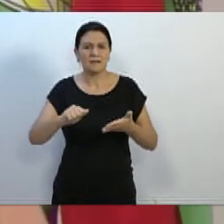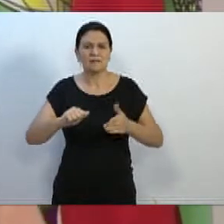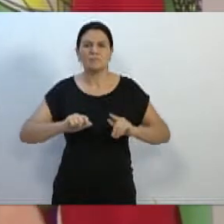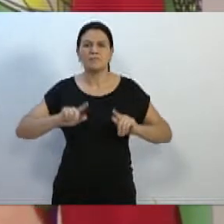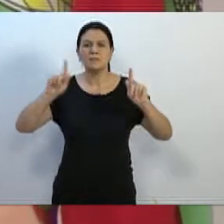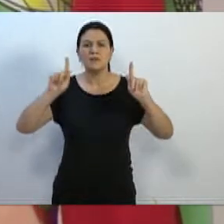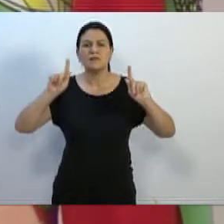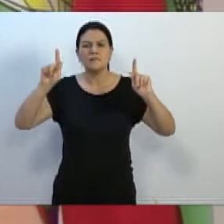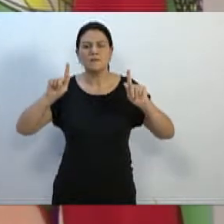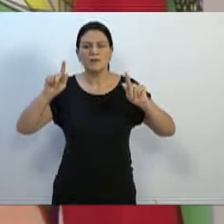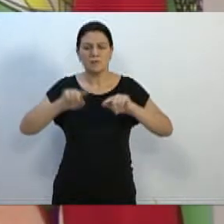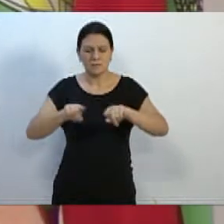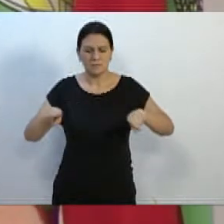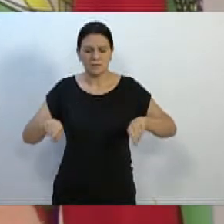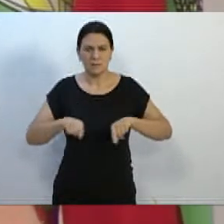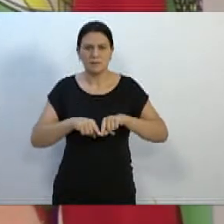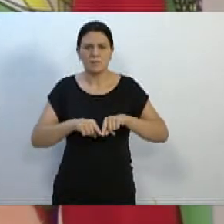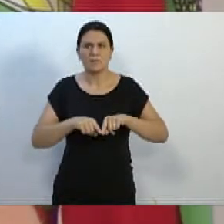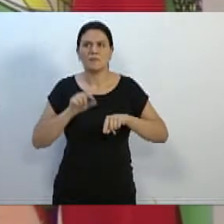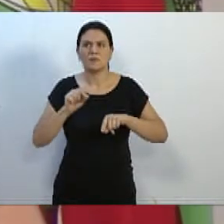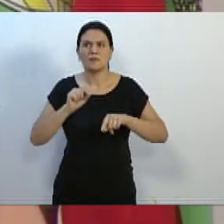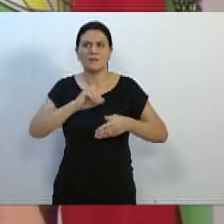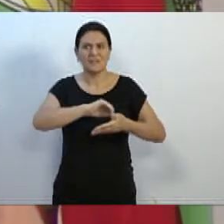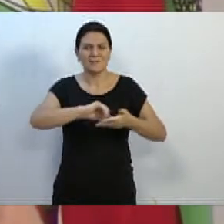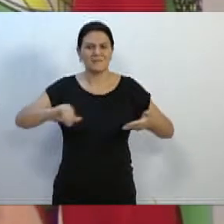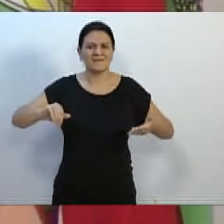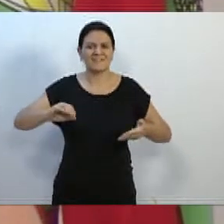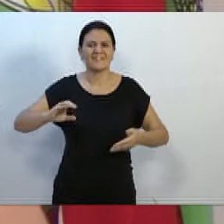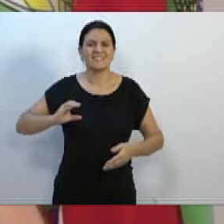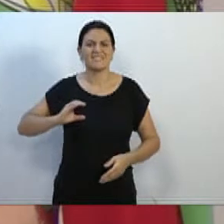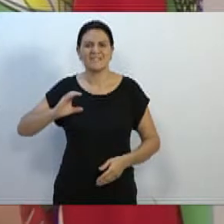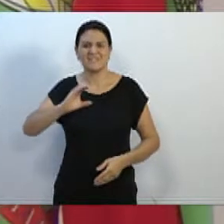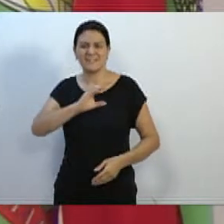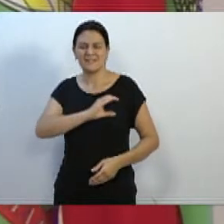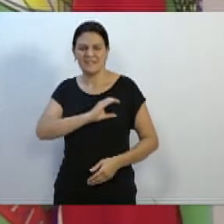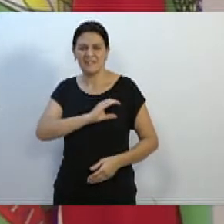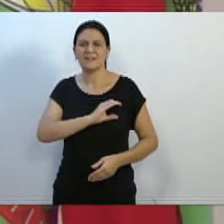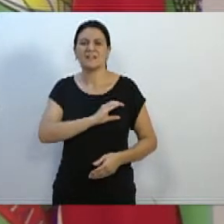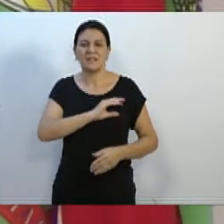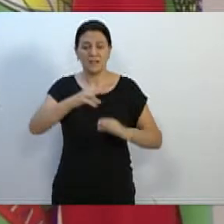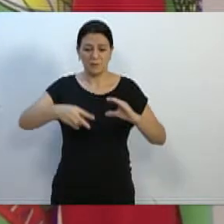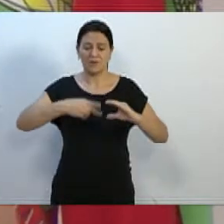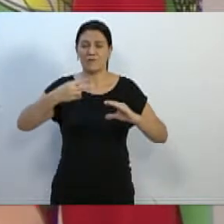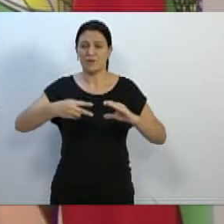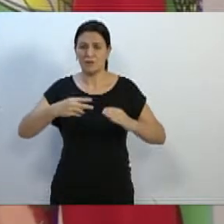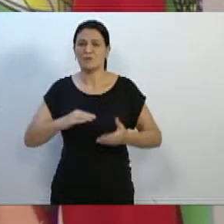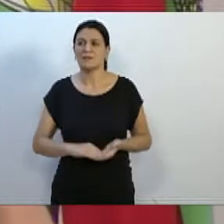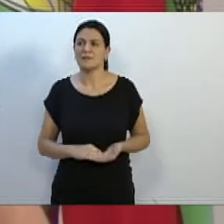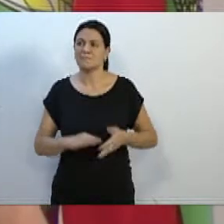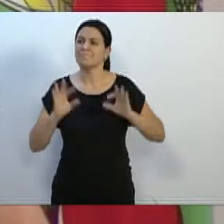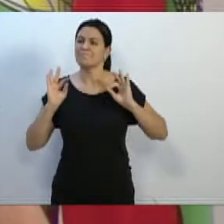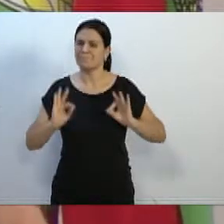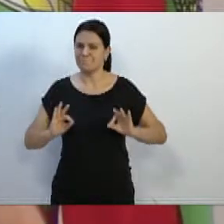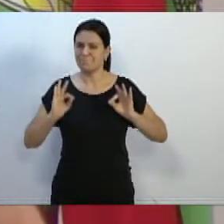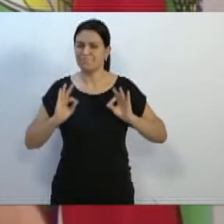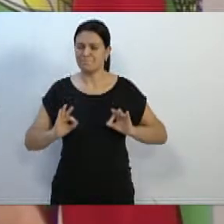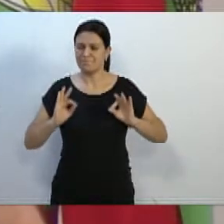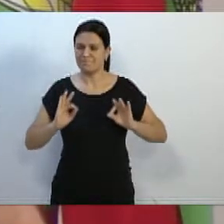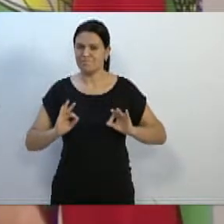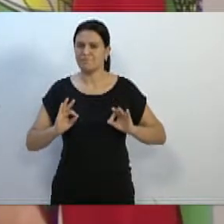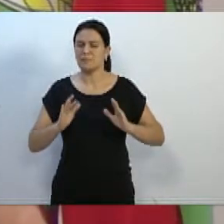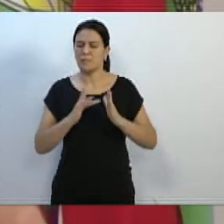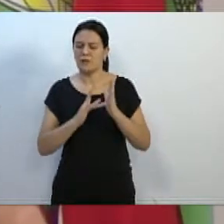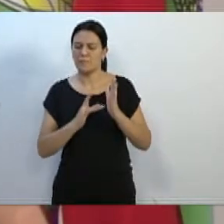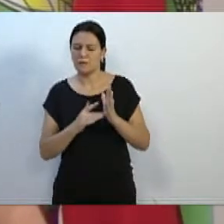pelo nosso gabinete pela extinção de cargos comissionados da Câmara de Vereadores de Blumenau. Tenho certeza que essa é uma pauta